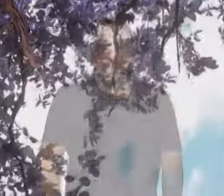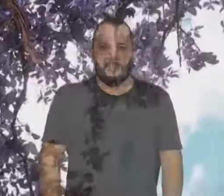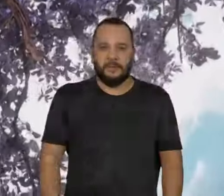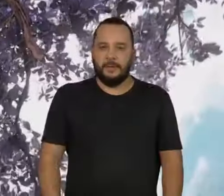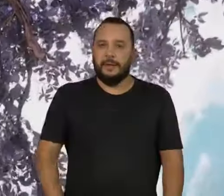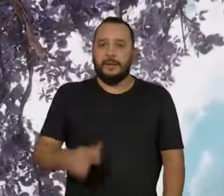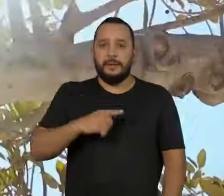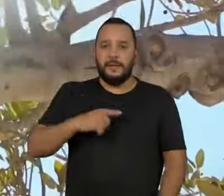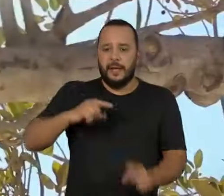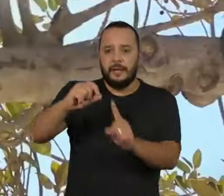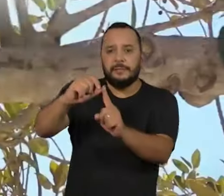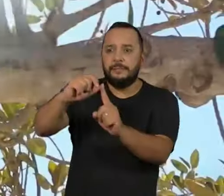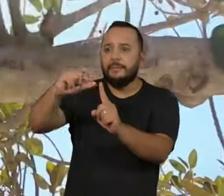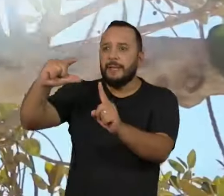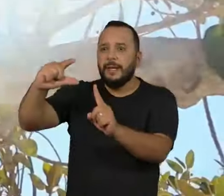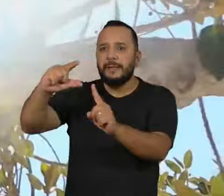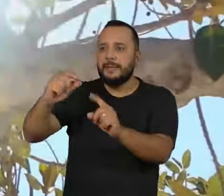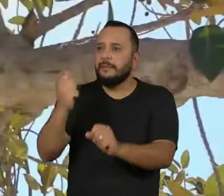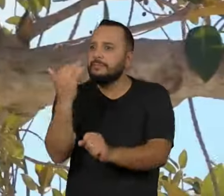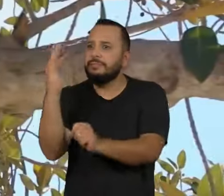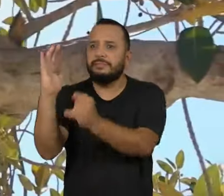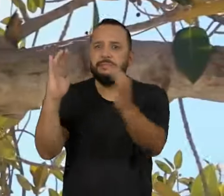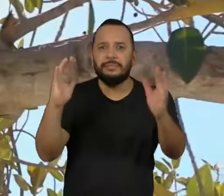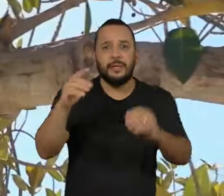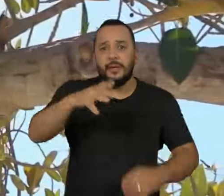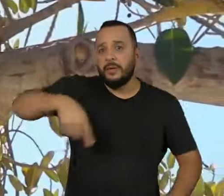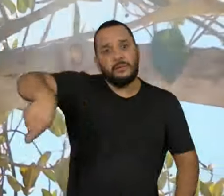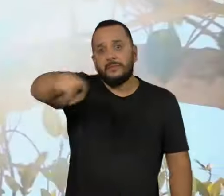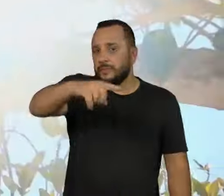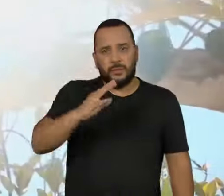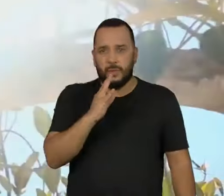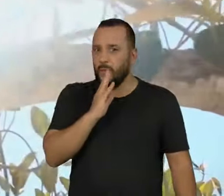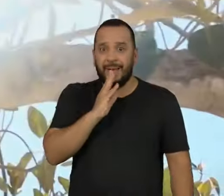vegetal desconhecido e muito ameaçado.